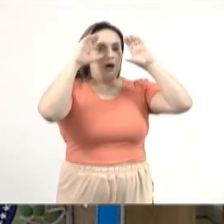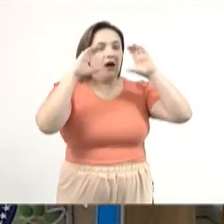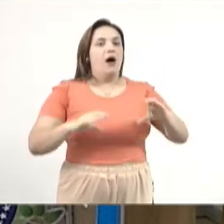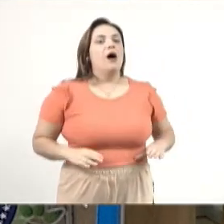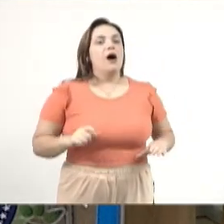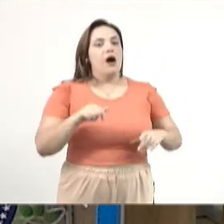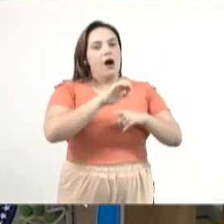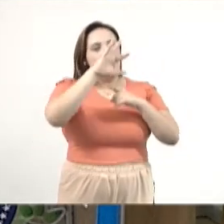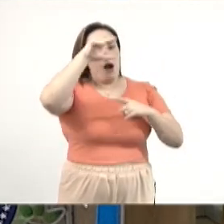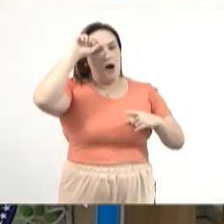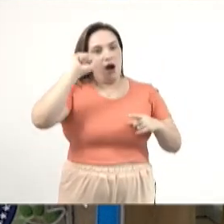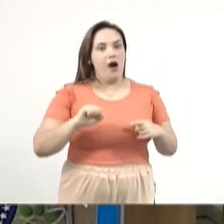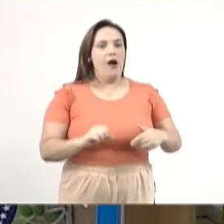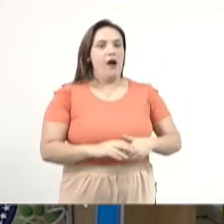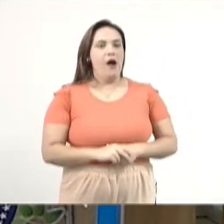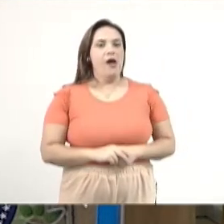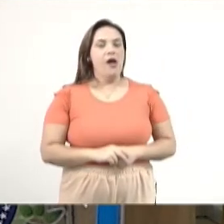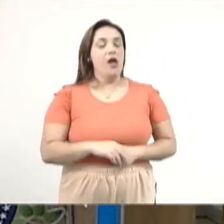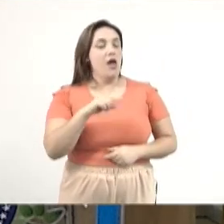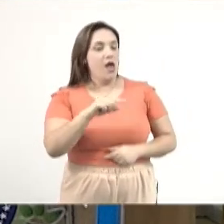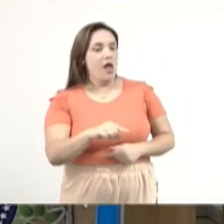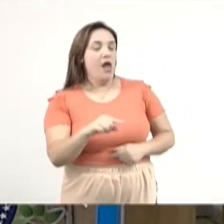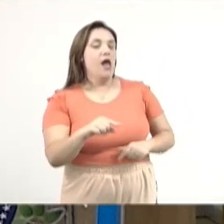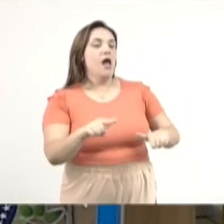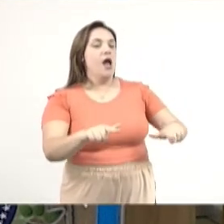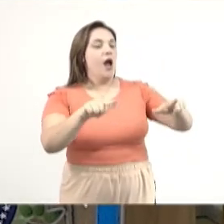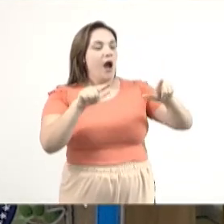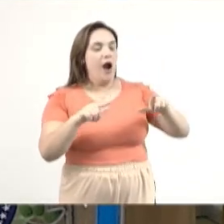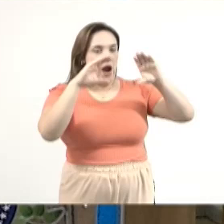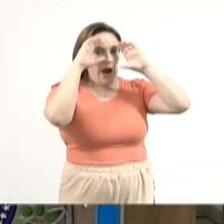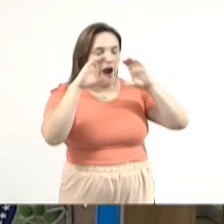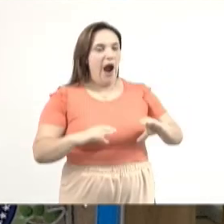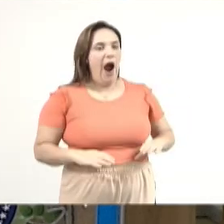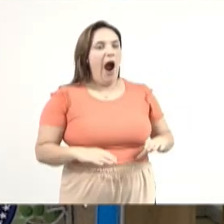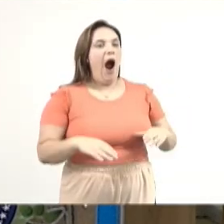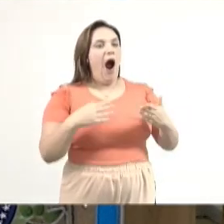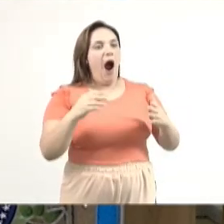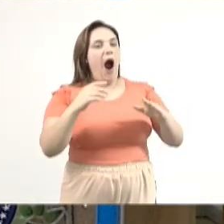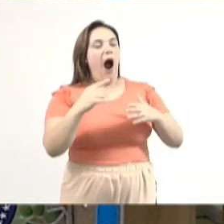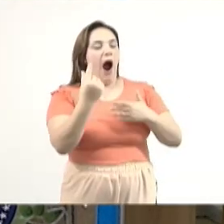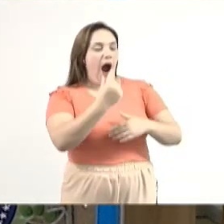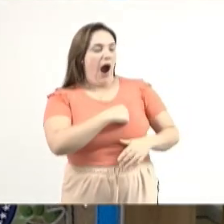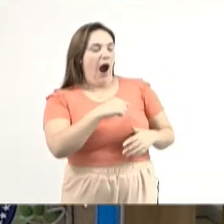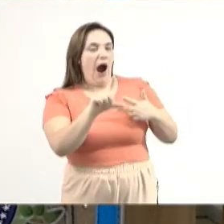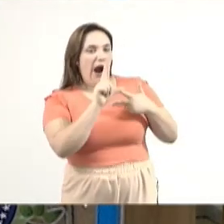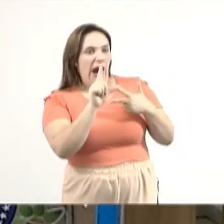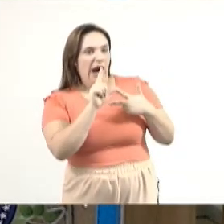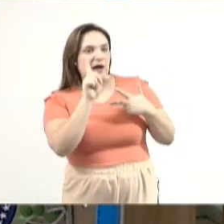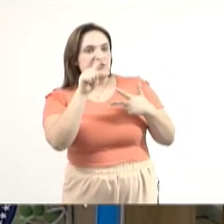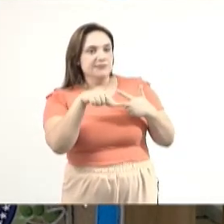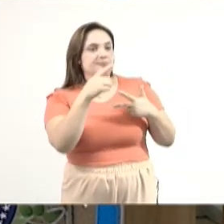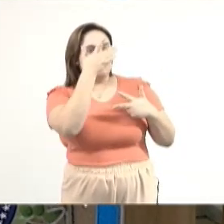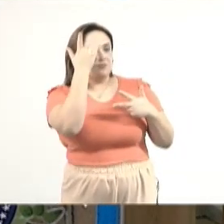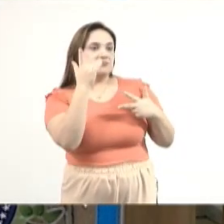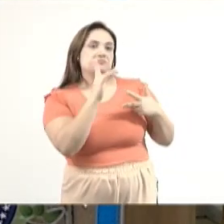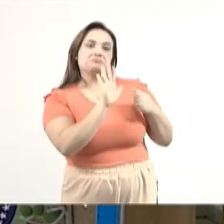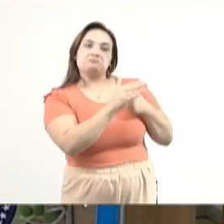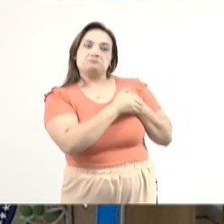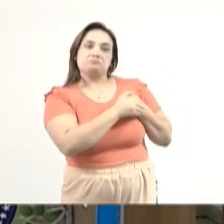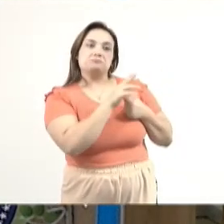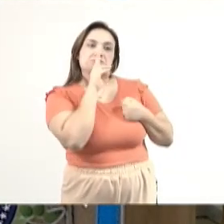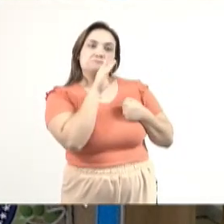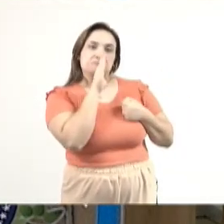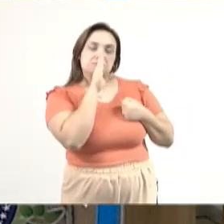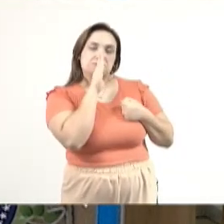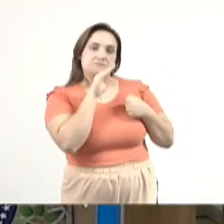sempre explica, a concessão de título de cidadão sul-mato-grossense, de comenda de mérito legislativo, o nome da pessoa homenageada é preservado ao longo da tramitação